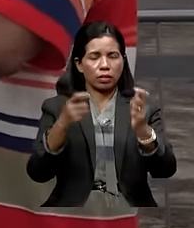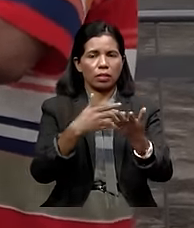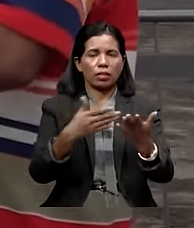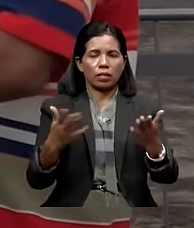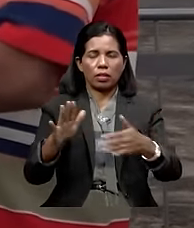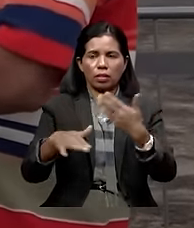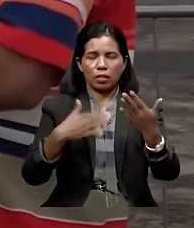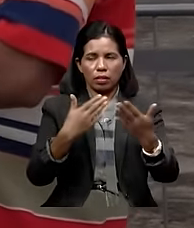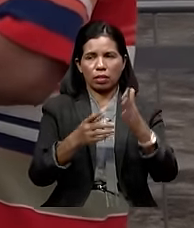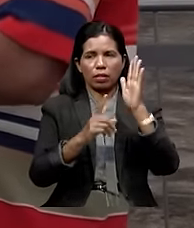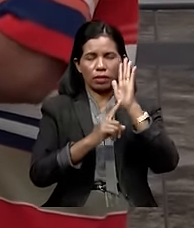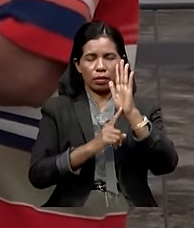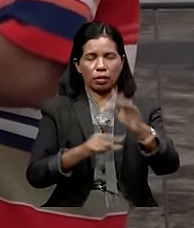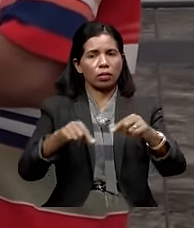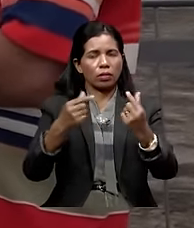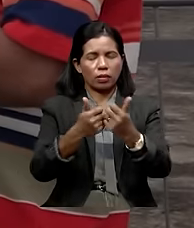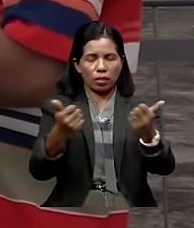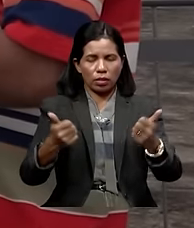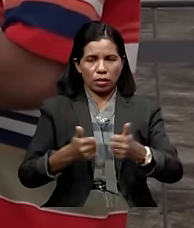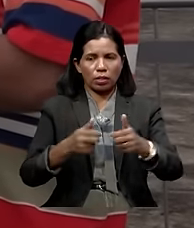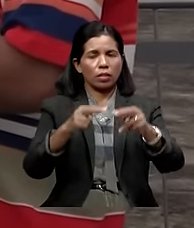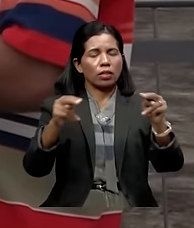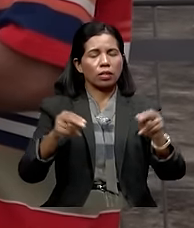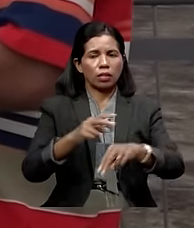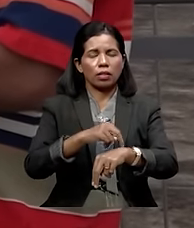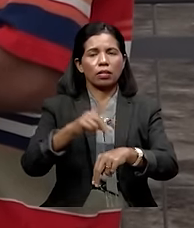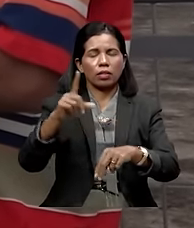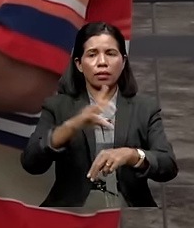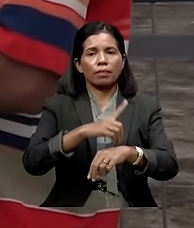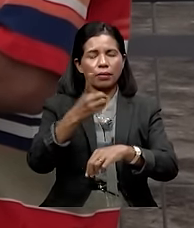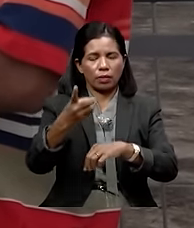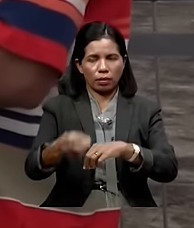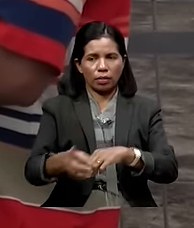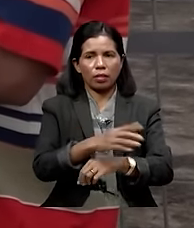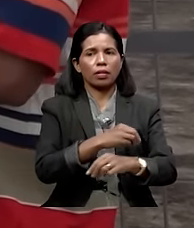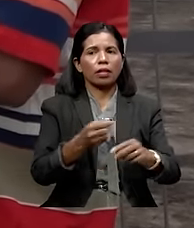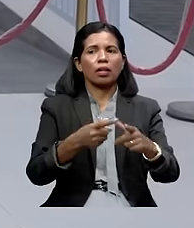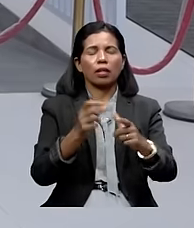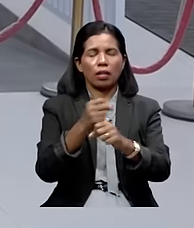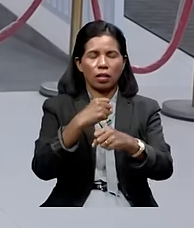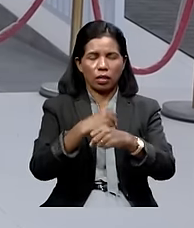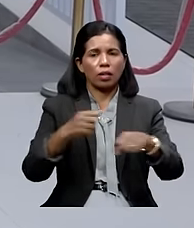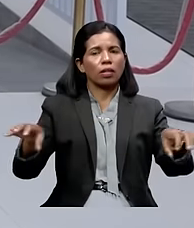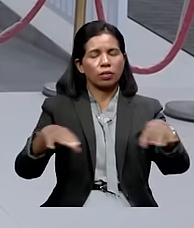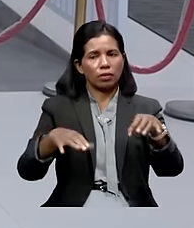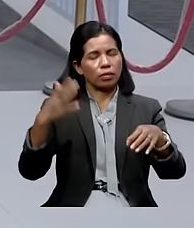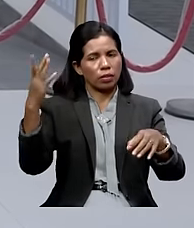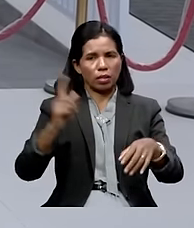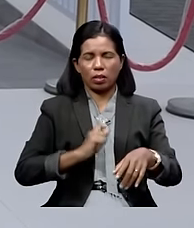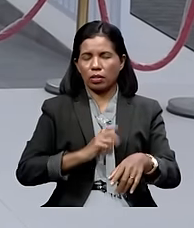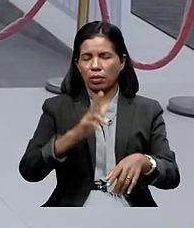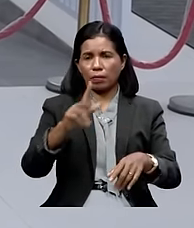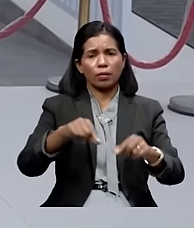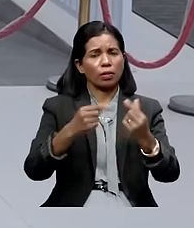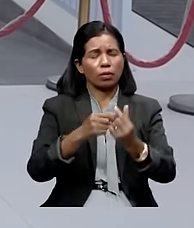Equipamento, Transmissão de Reita, Equipa Agência Nacional de Desenvolvimento ADN, na nossa equipa Trabalhador Sirenebe Halo Hela Serviço e a Tacitolo. No